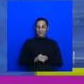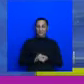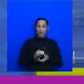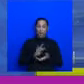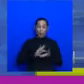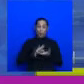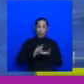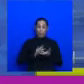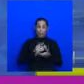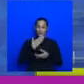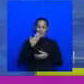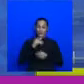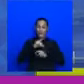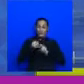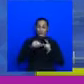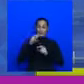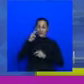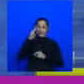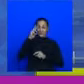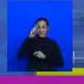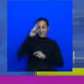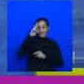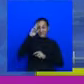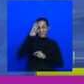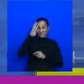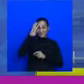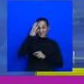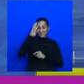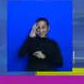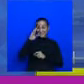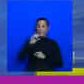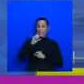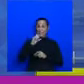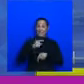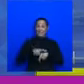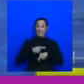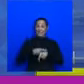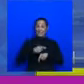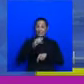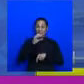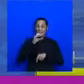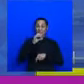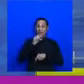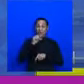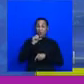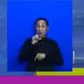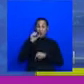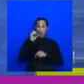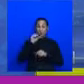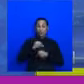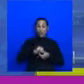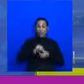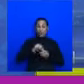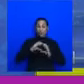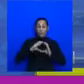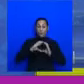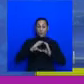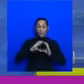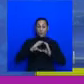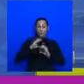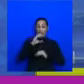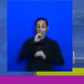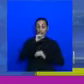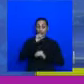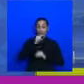Loto Fácil conta com sorteios de segunda a sábado, sempre a partir das 8 da noite. Bola laranja 09.